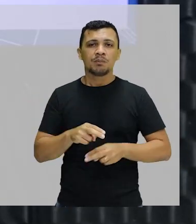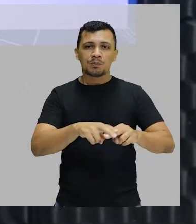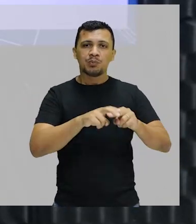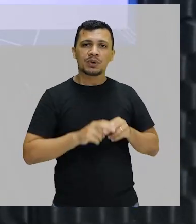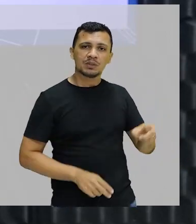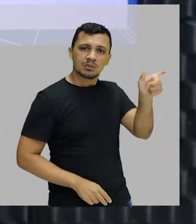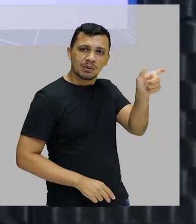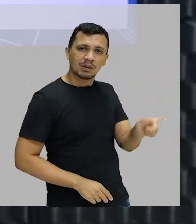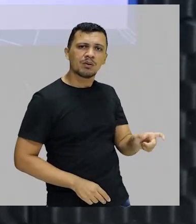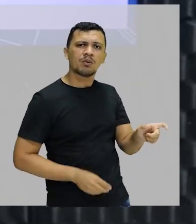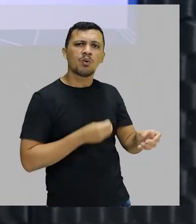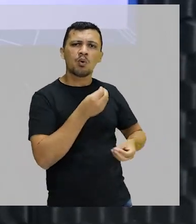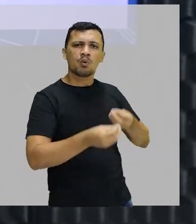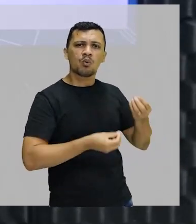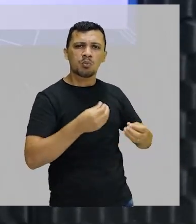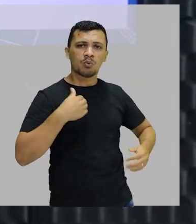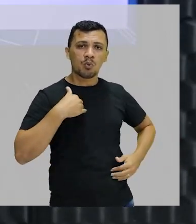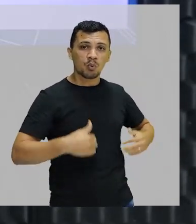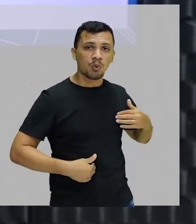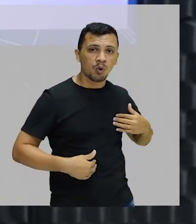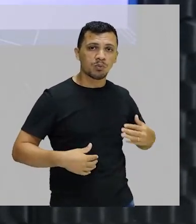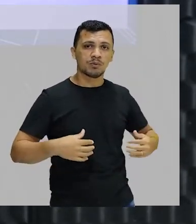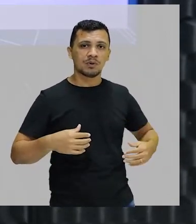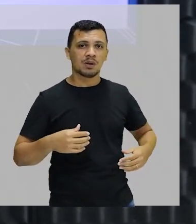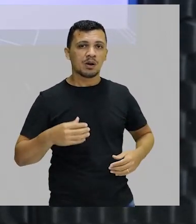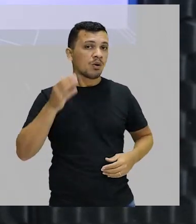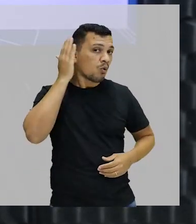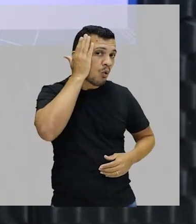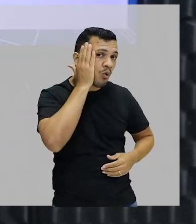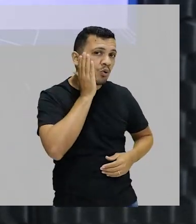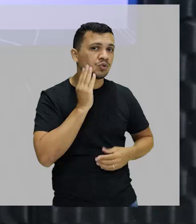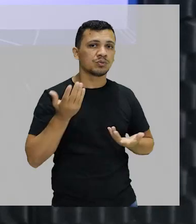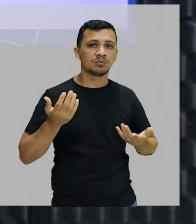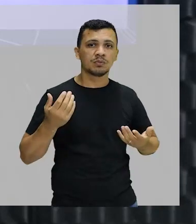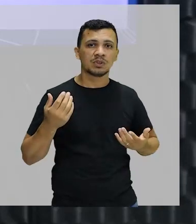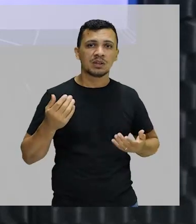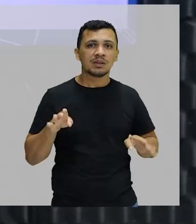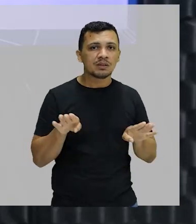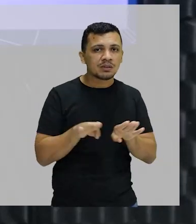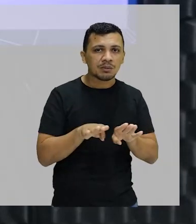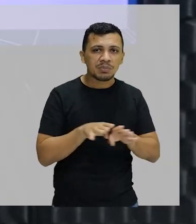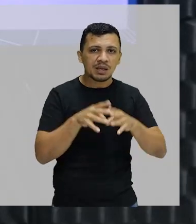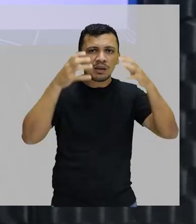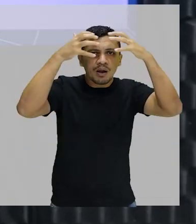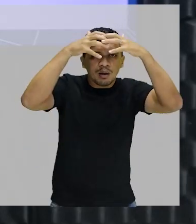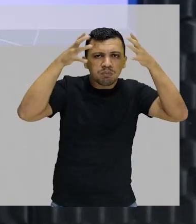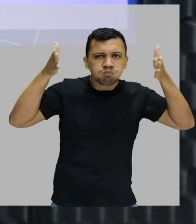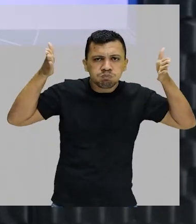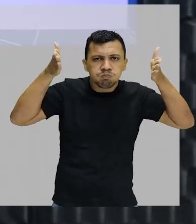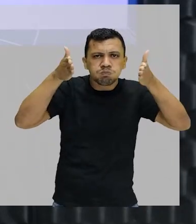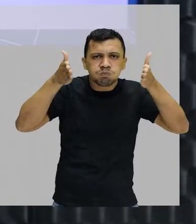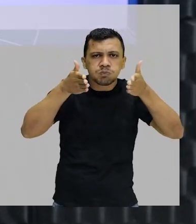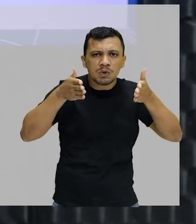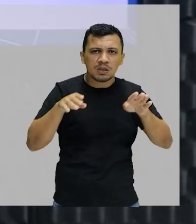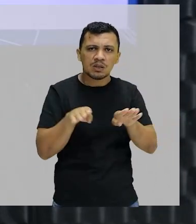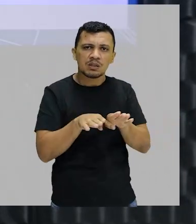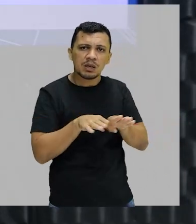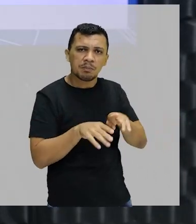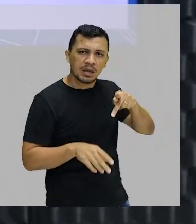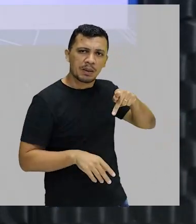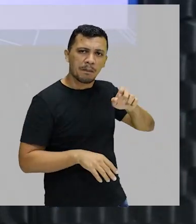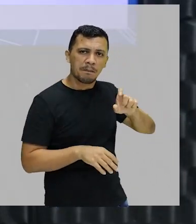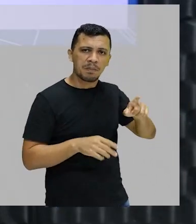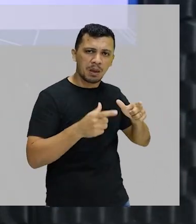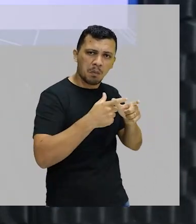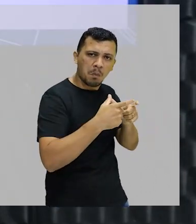indivíduo, ou seja, a forma de estrutura, de corporalidade, de tamanho do crânio, de tamanho dos pés, tamanho das